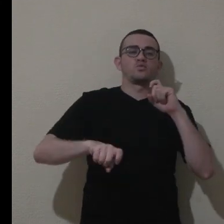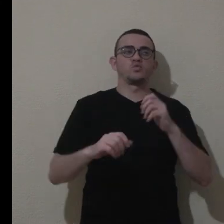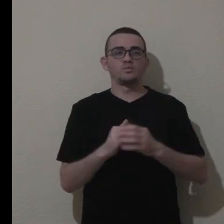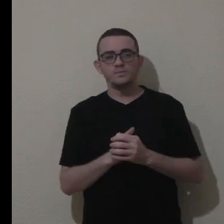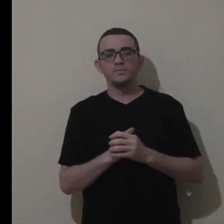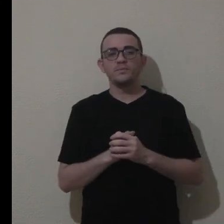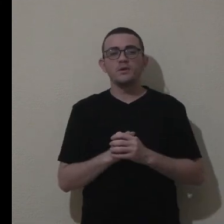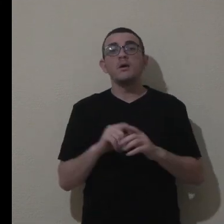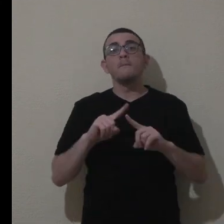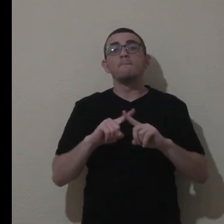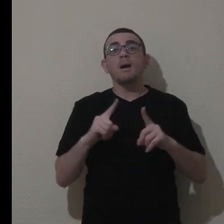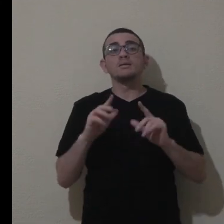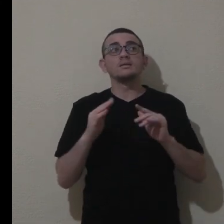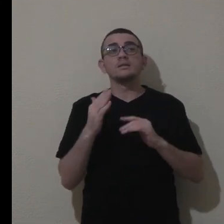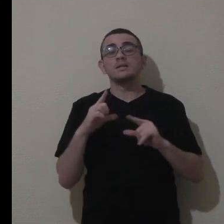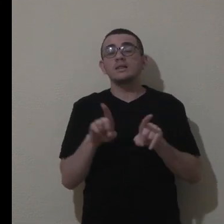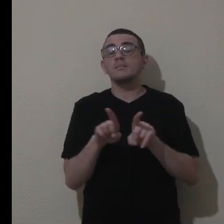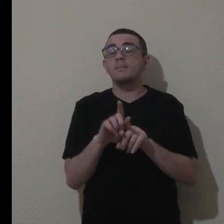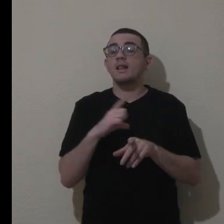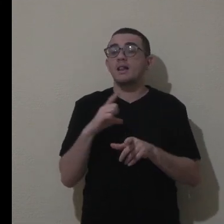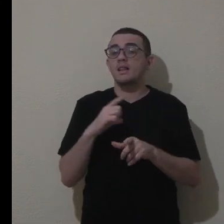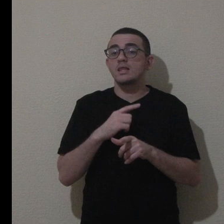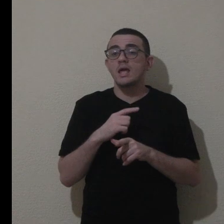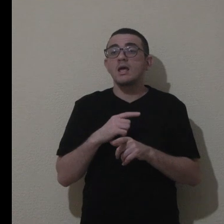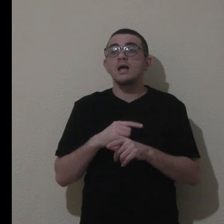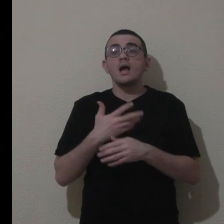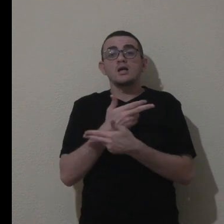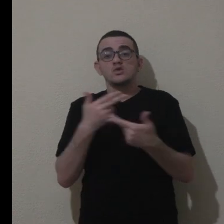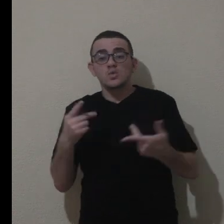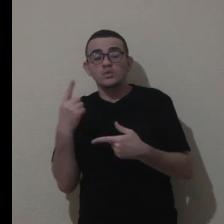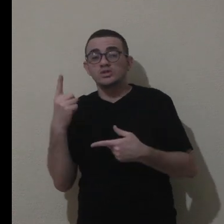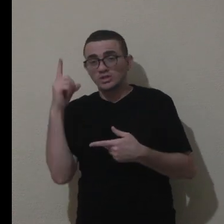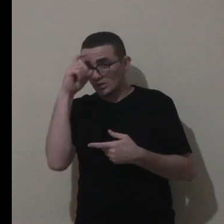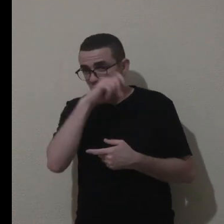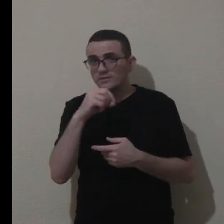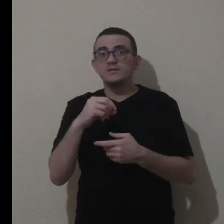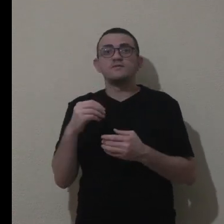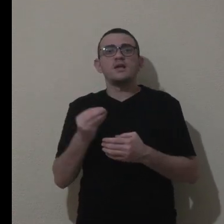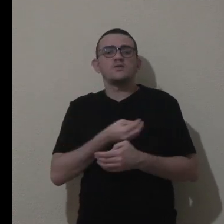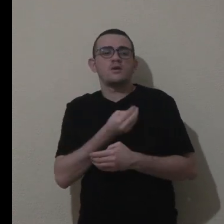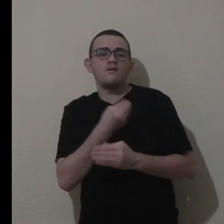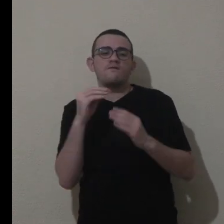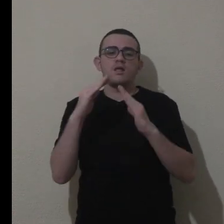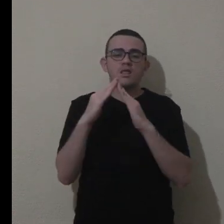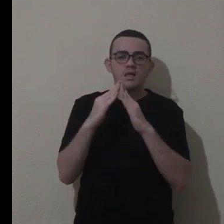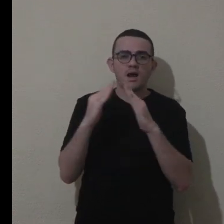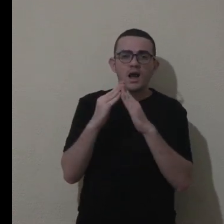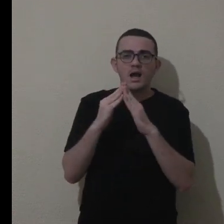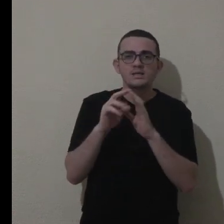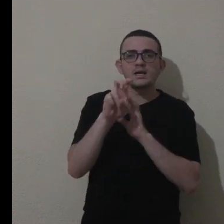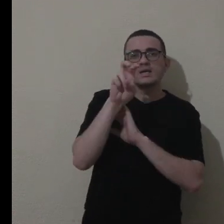vocês podem ver as dificuldades enfrentadas na casa, que daí tem 5 itens. Né, de a